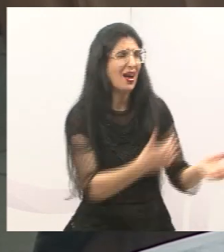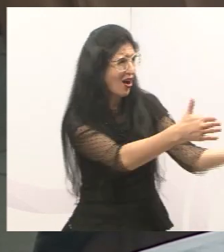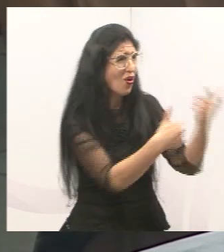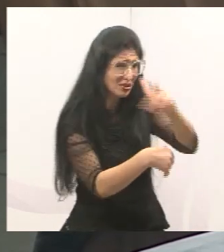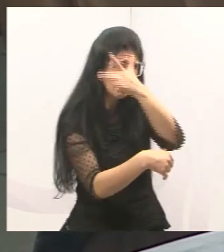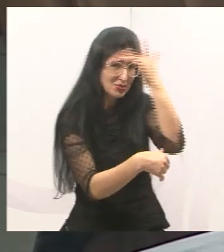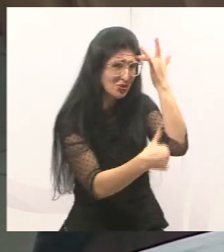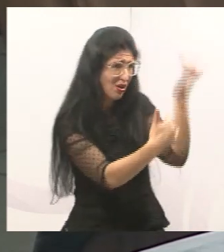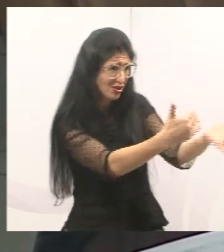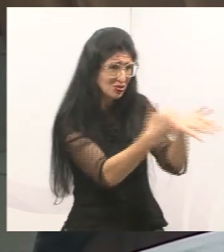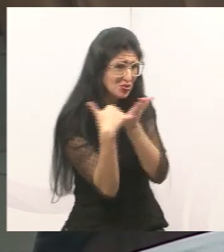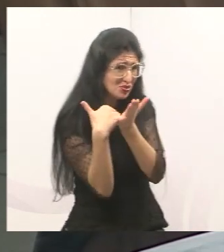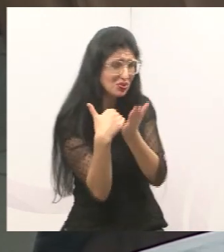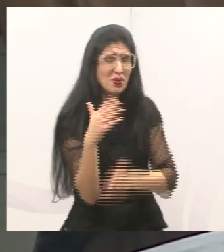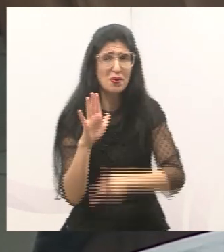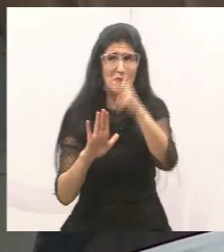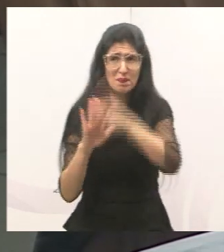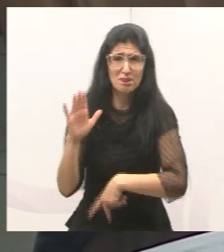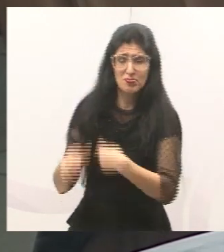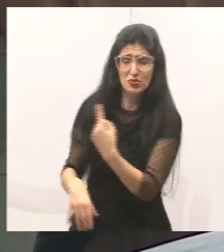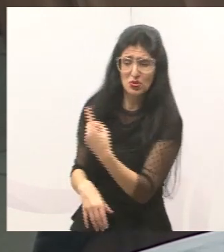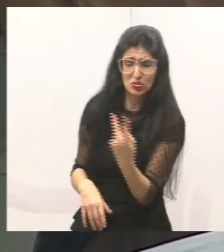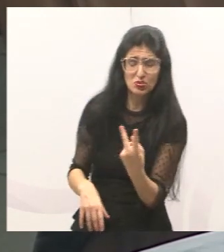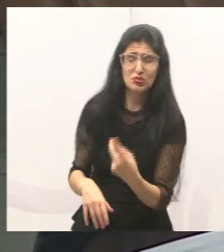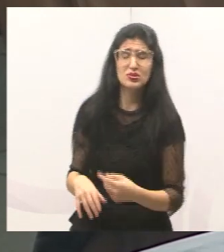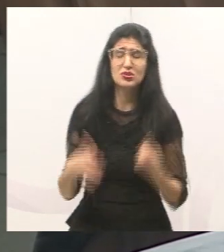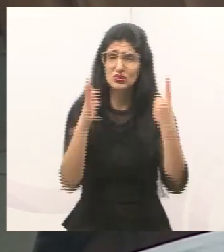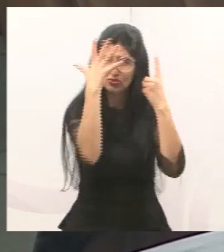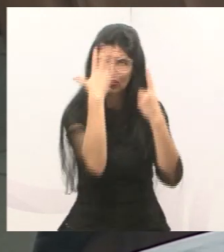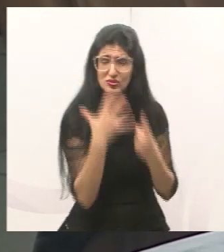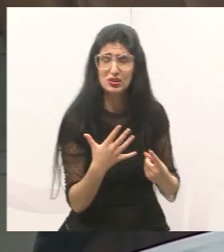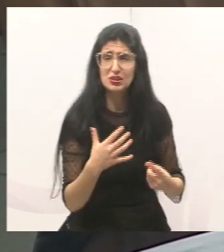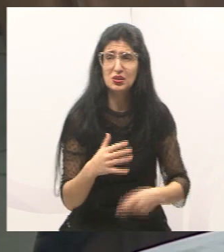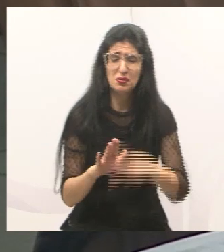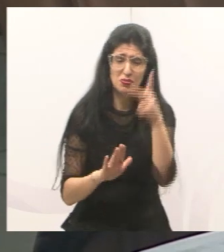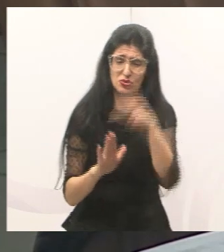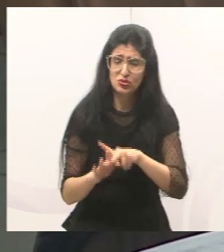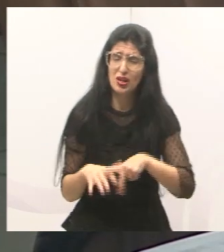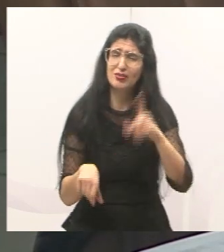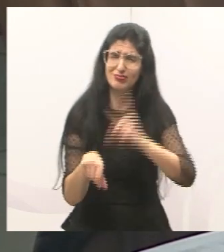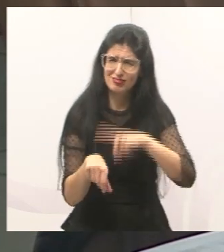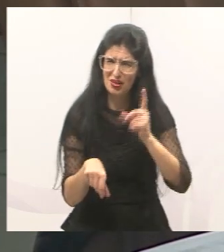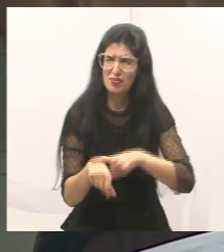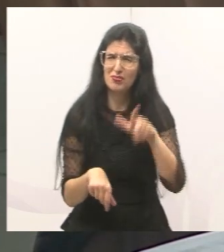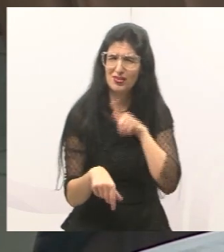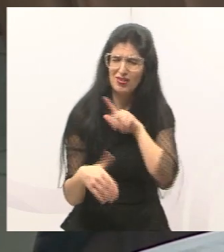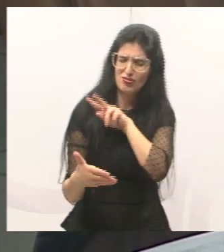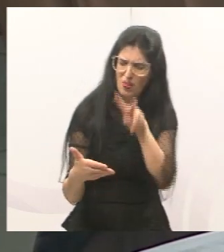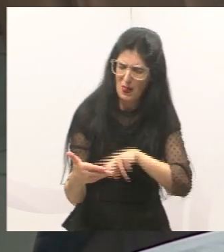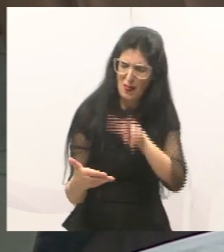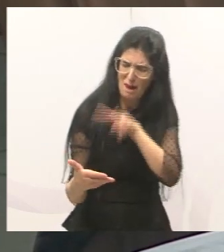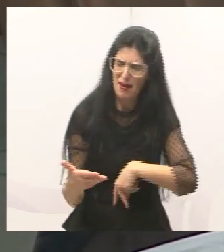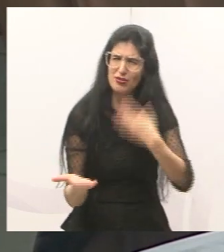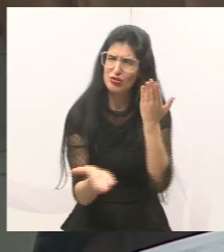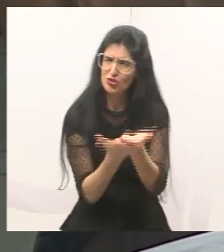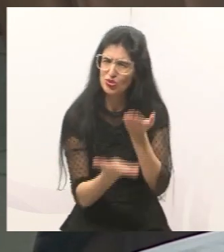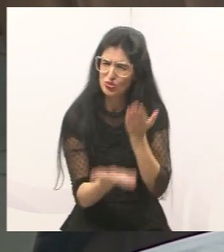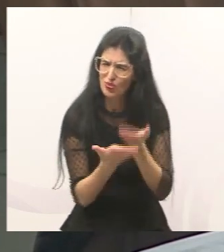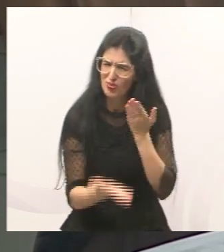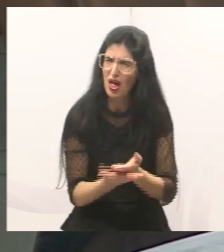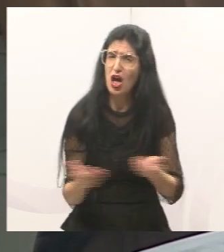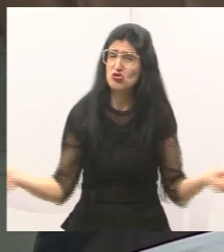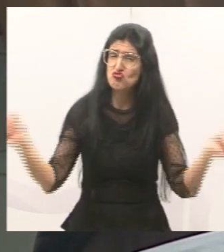conta que esse projeto ele entrou dia 12 de fevereiro. Então, nós tivemos tempo hábil de analisar a pontuação, as